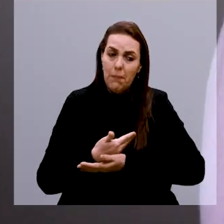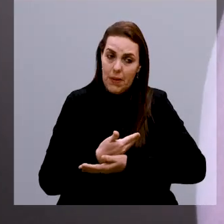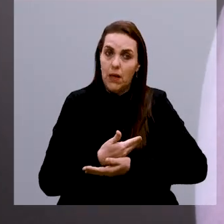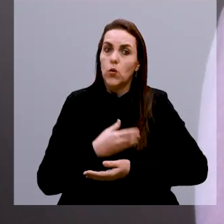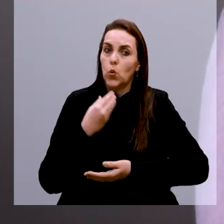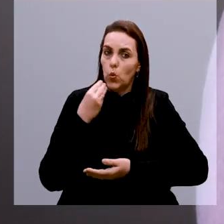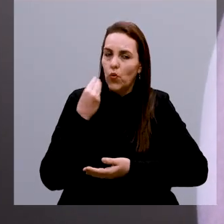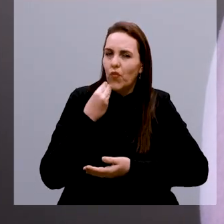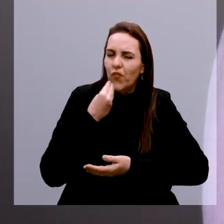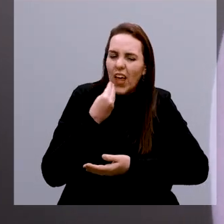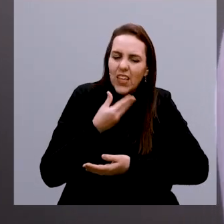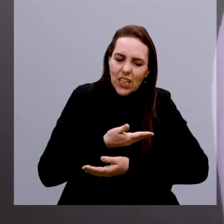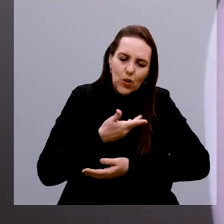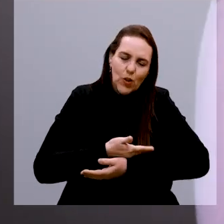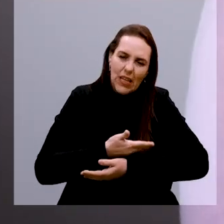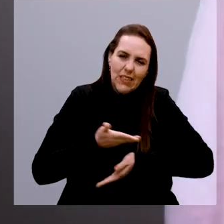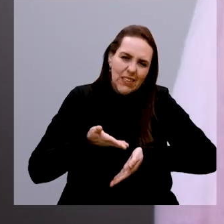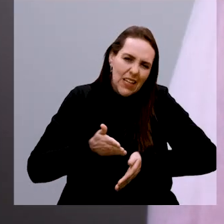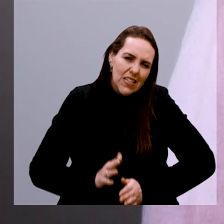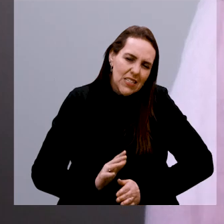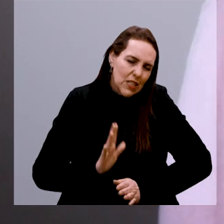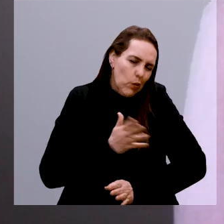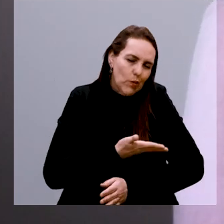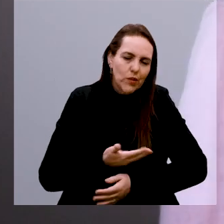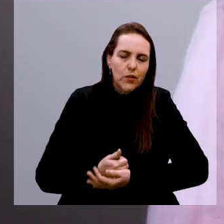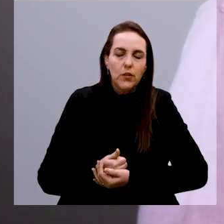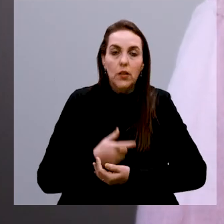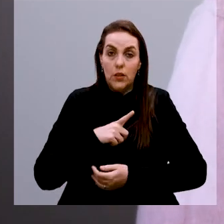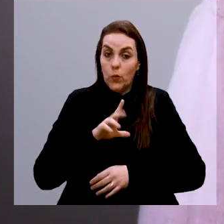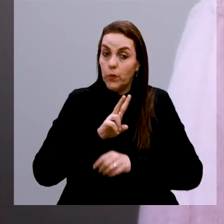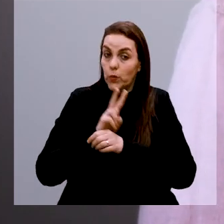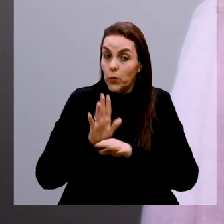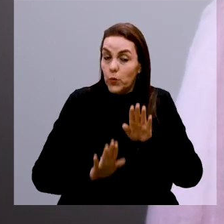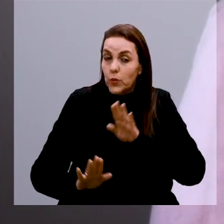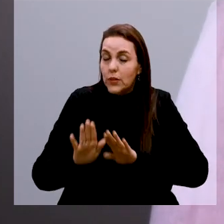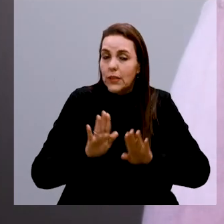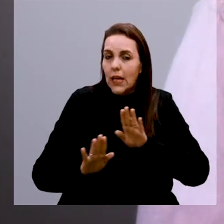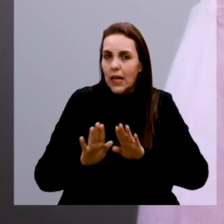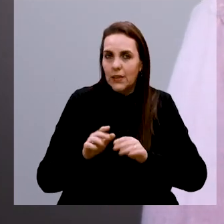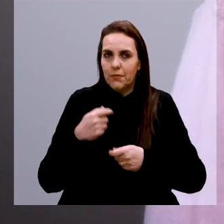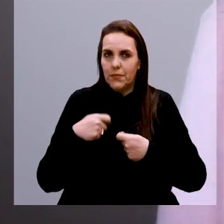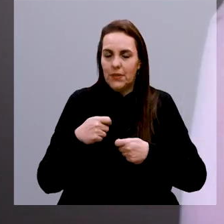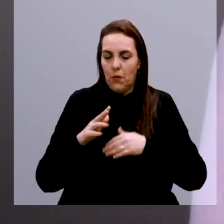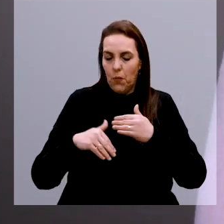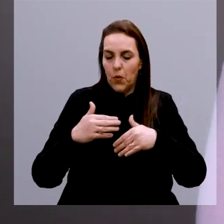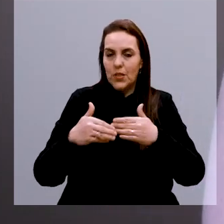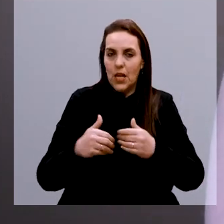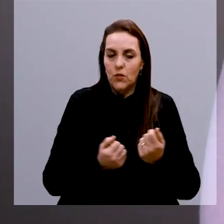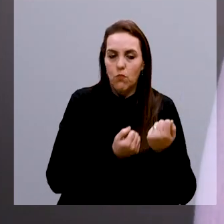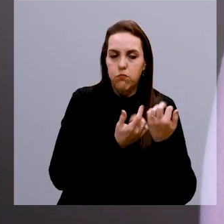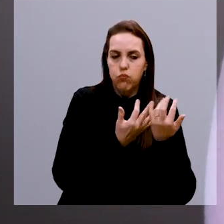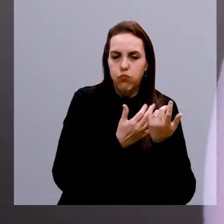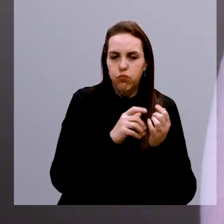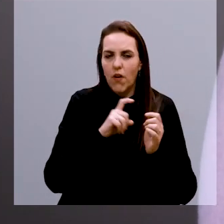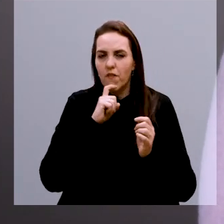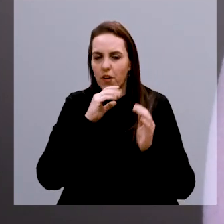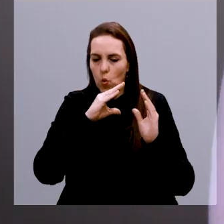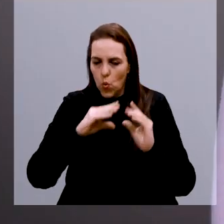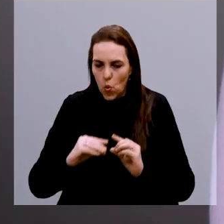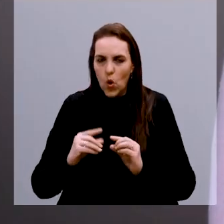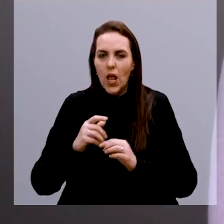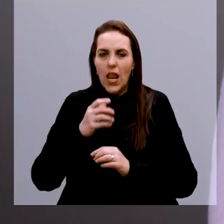bem frágeis já, né? Por isso todo esse processo e todo esse cuidado que a gente tem que ter no processo de